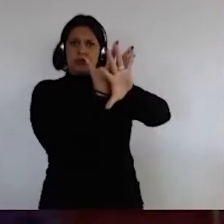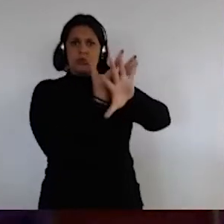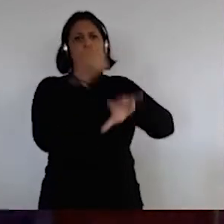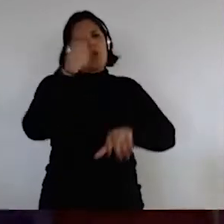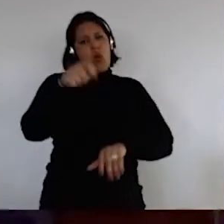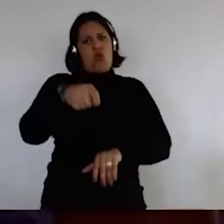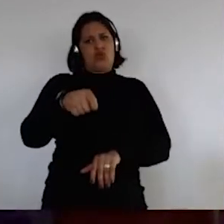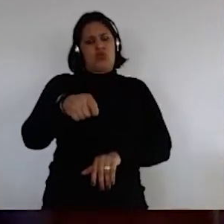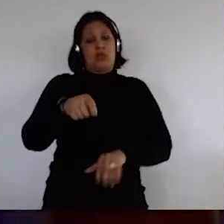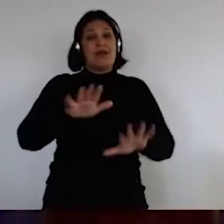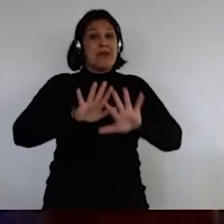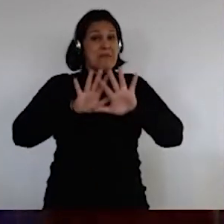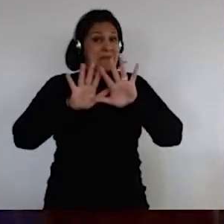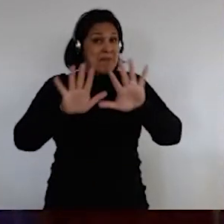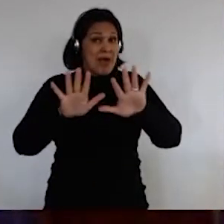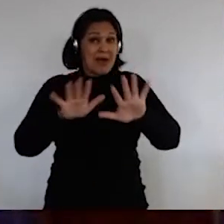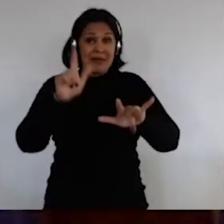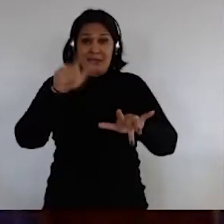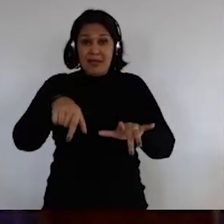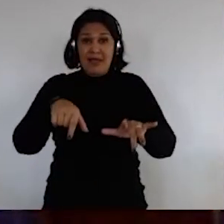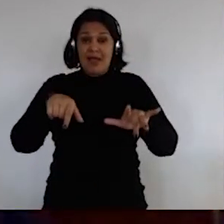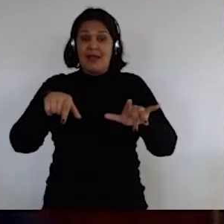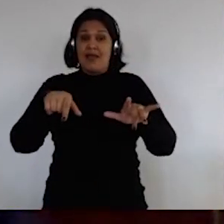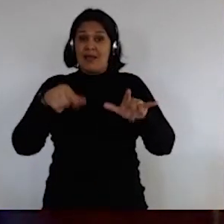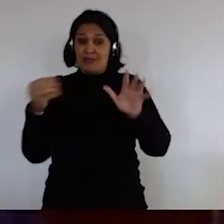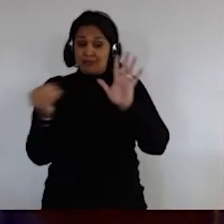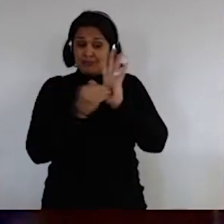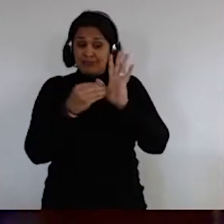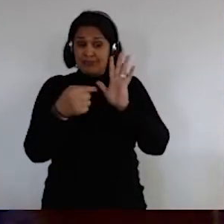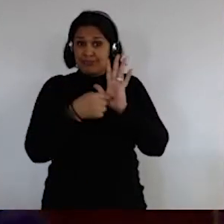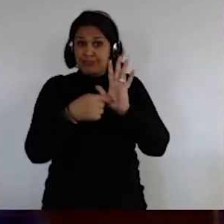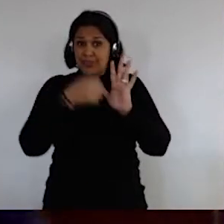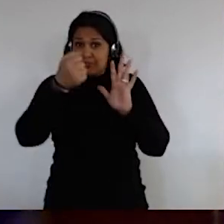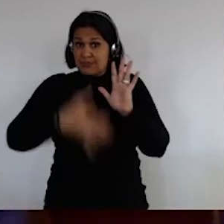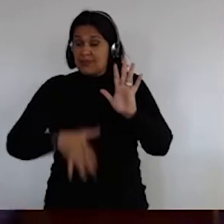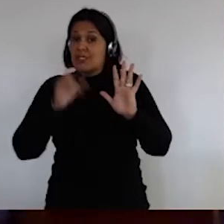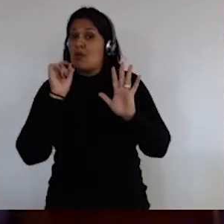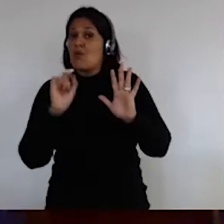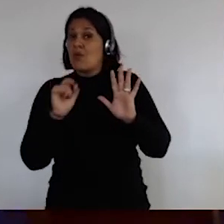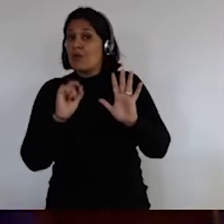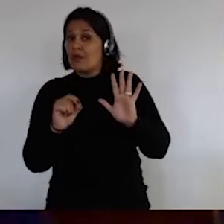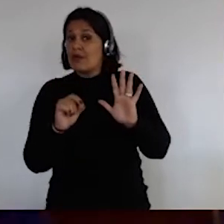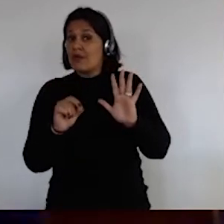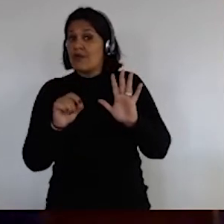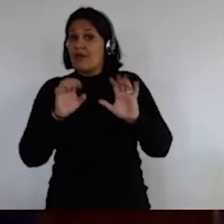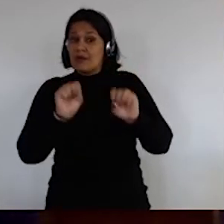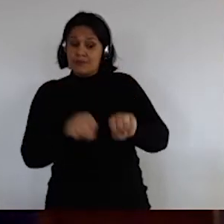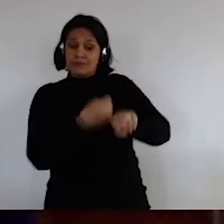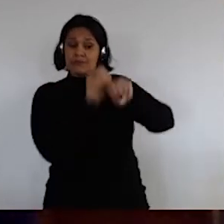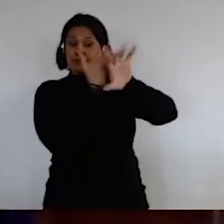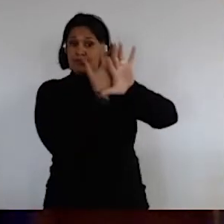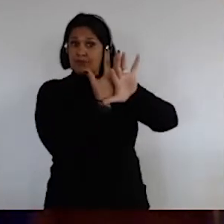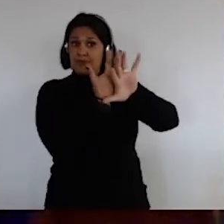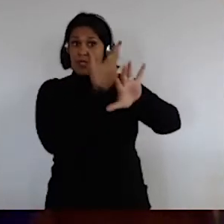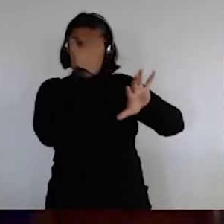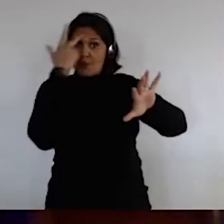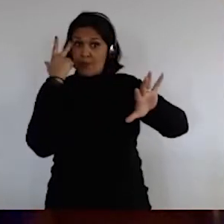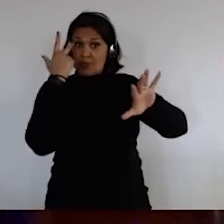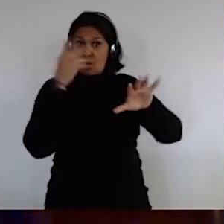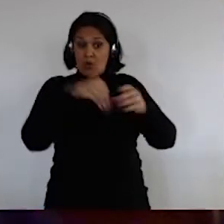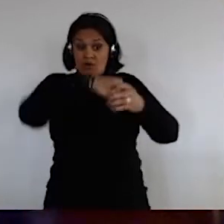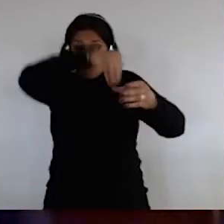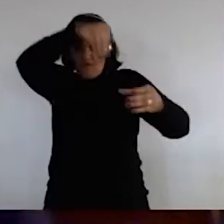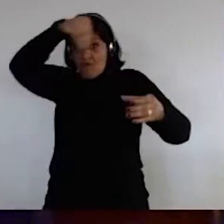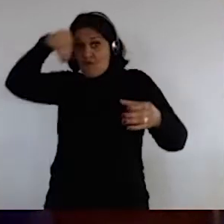é claro e expresso no sentido do depoimento por videoconferência daquela testemunha que está fora da